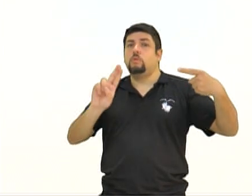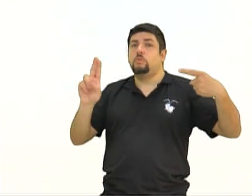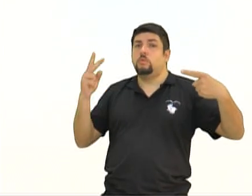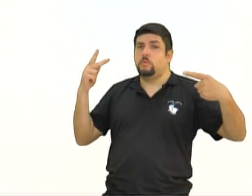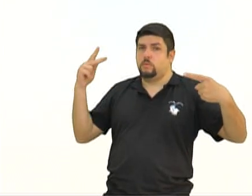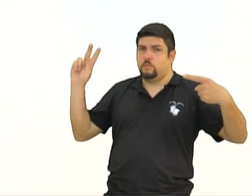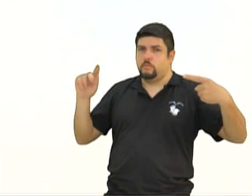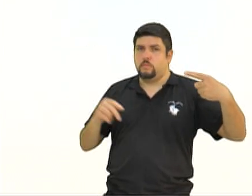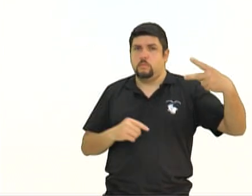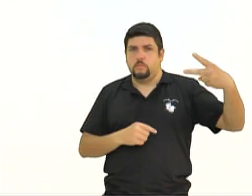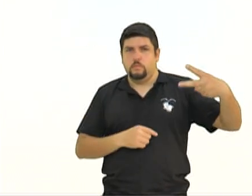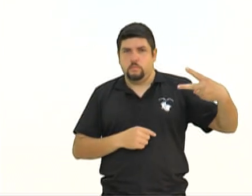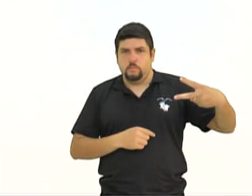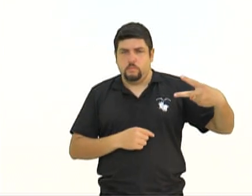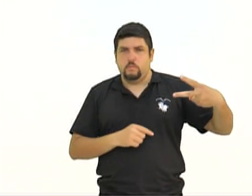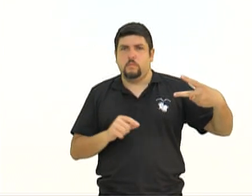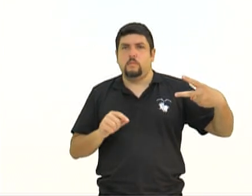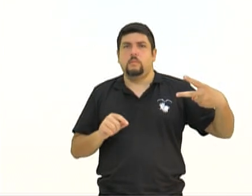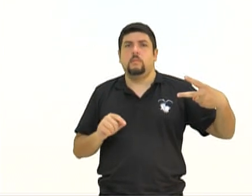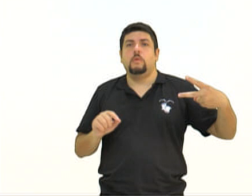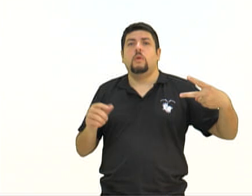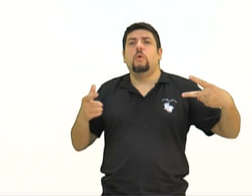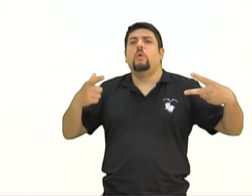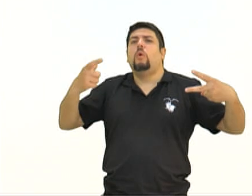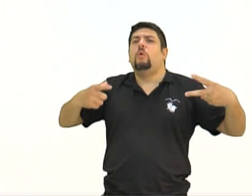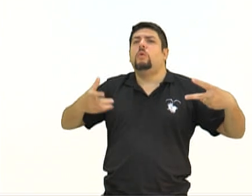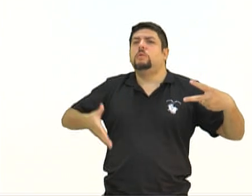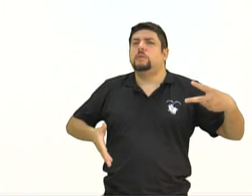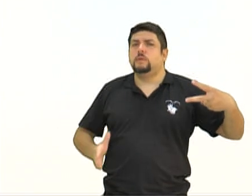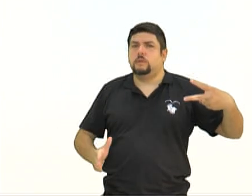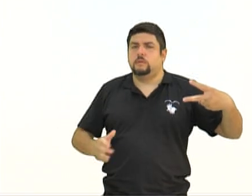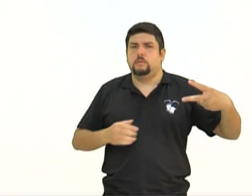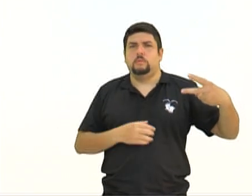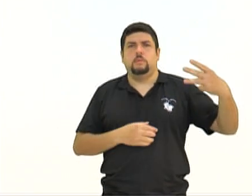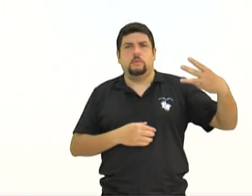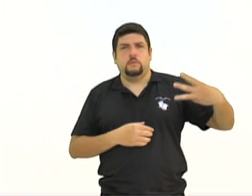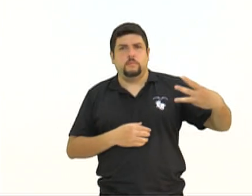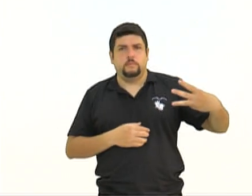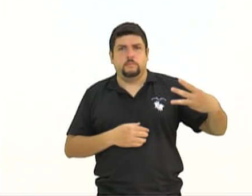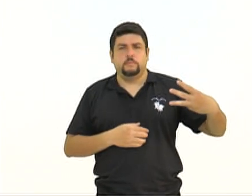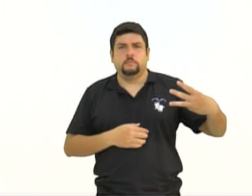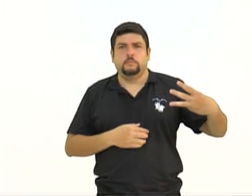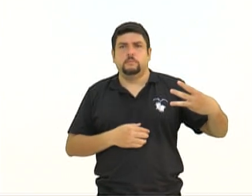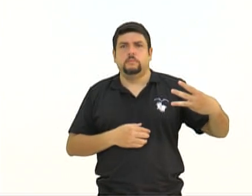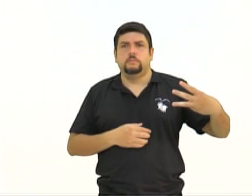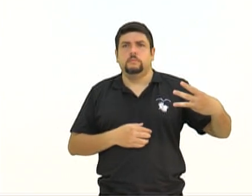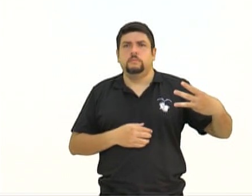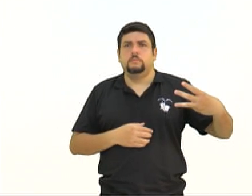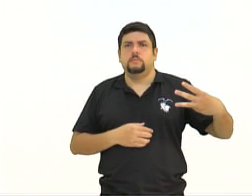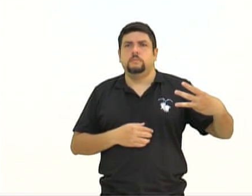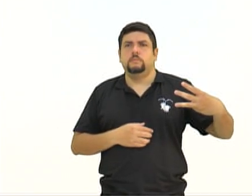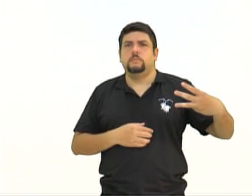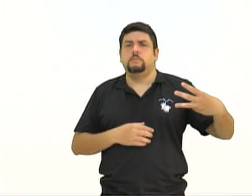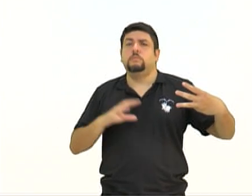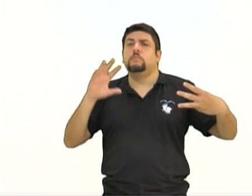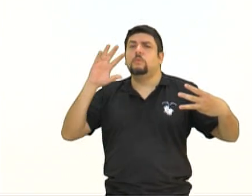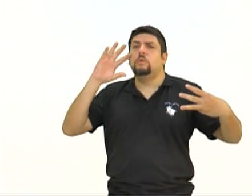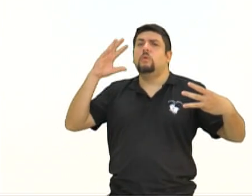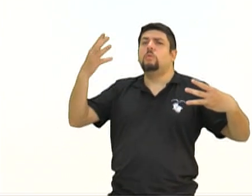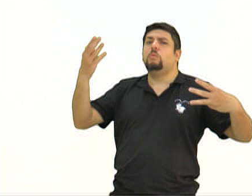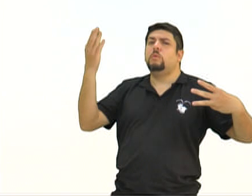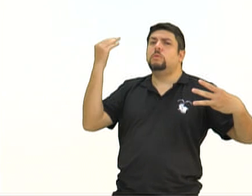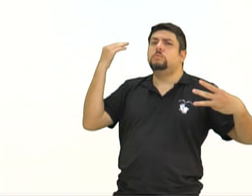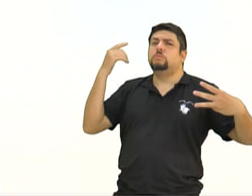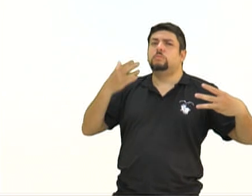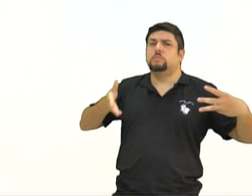name? Number 2, where was she born? Aonde que ela nasceu? Number 3, when was she born? Quando que